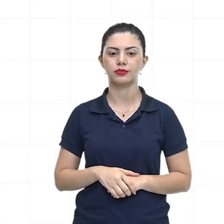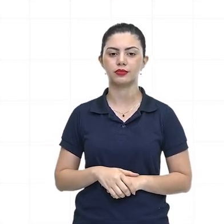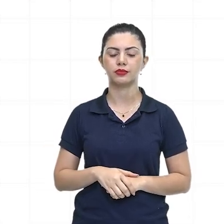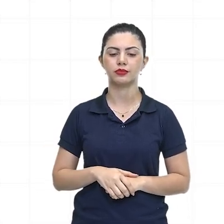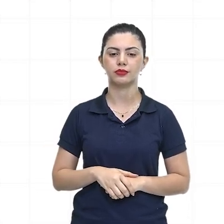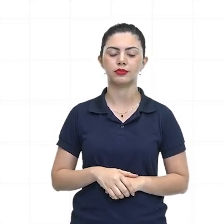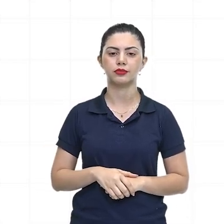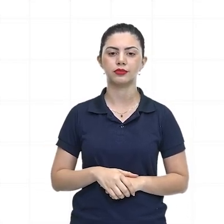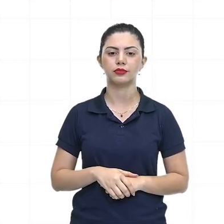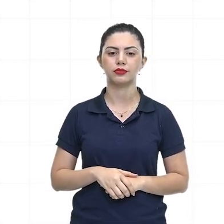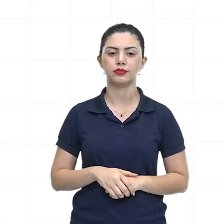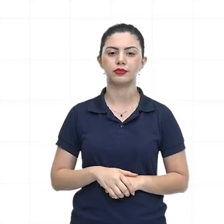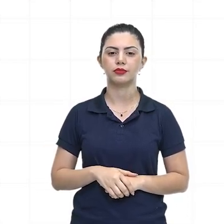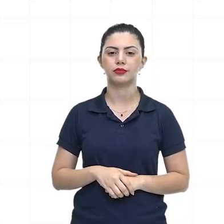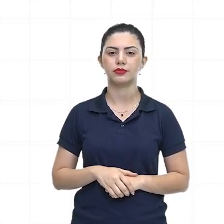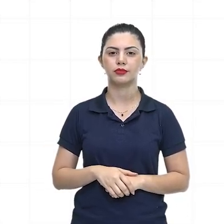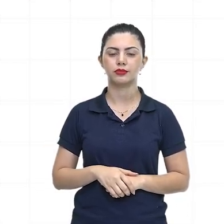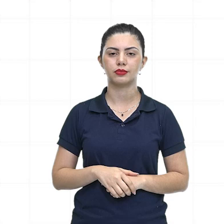5,